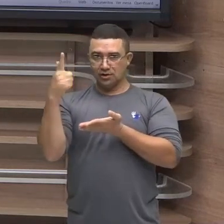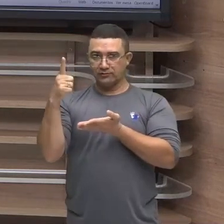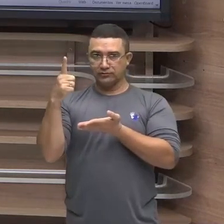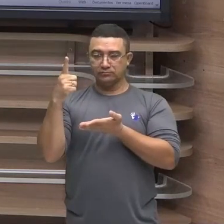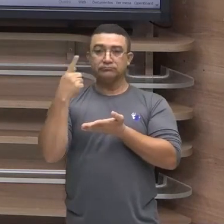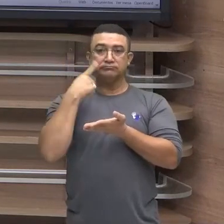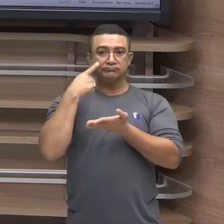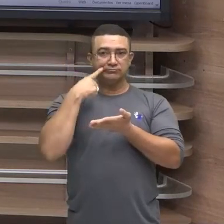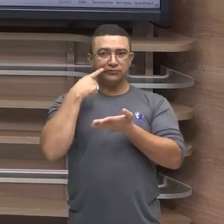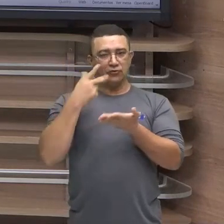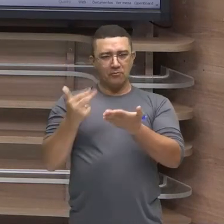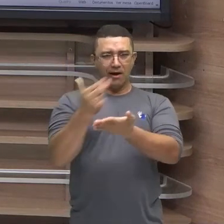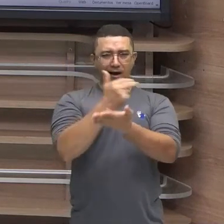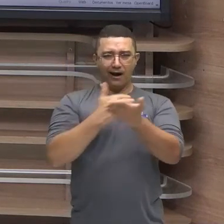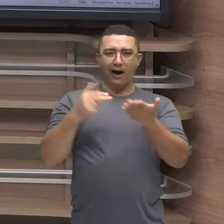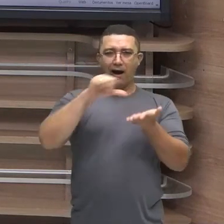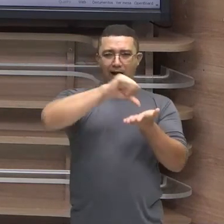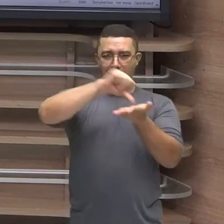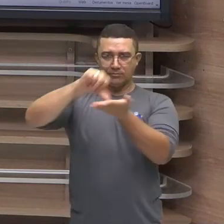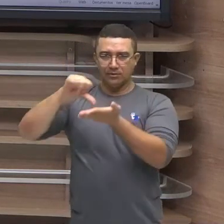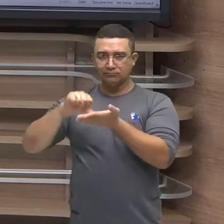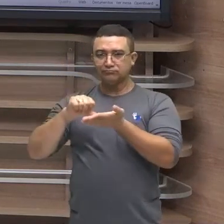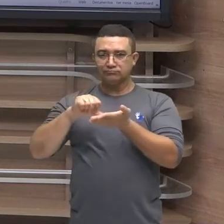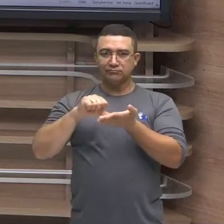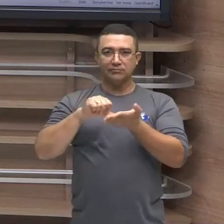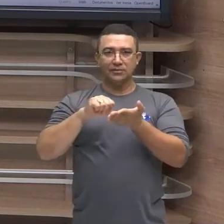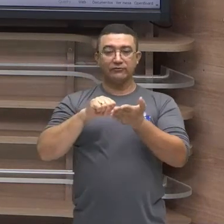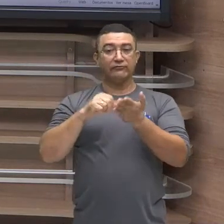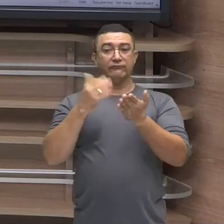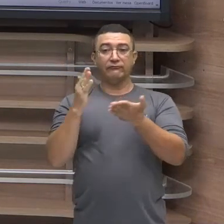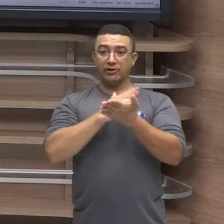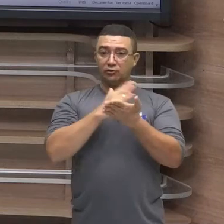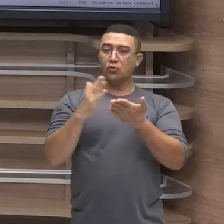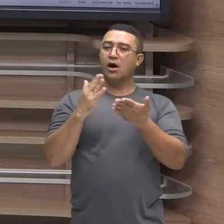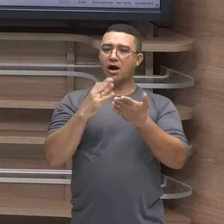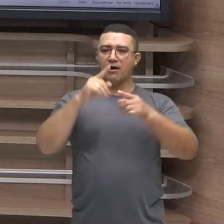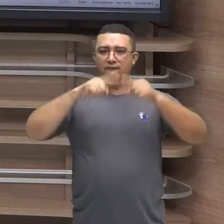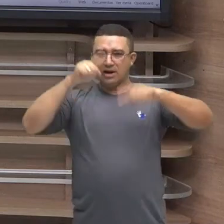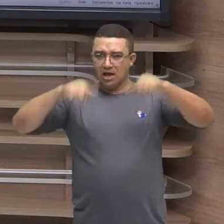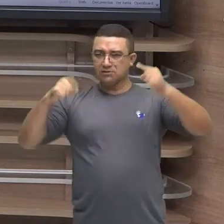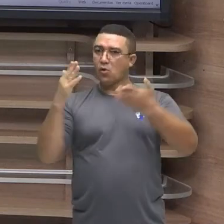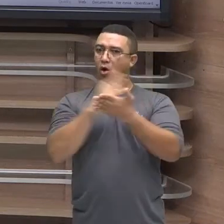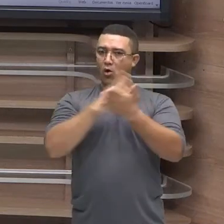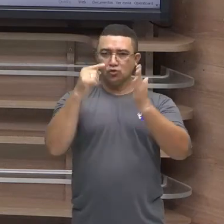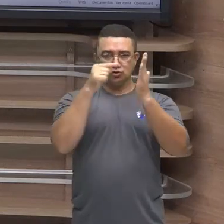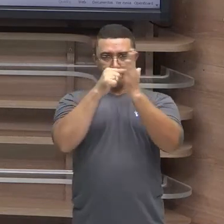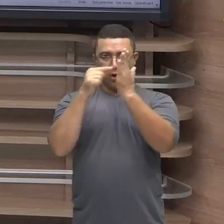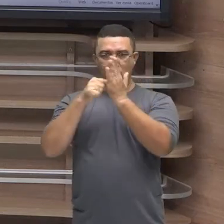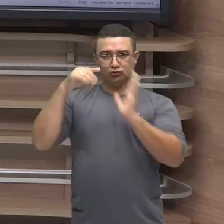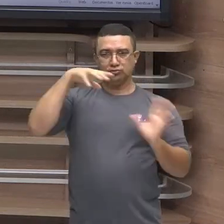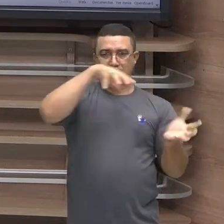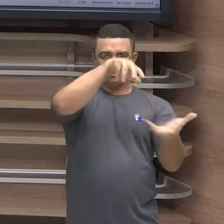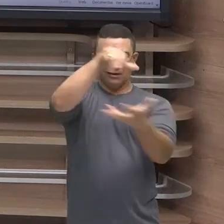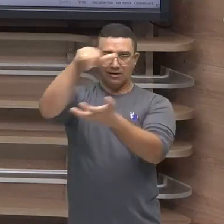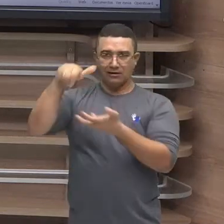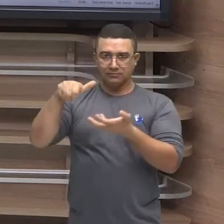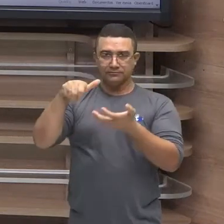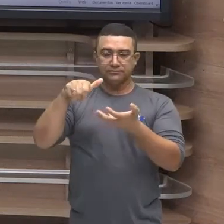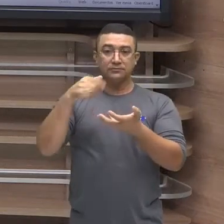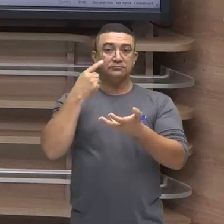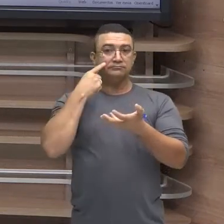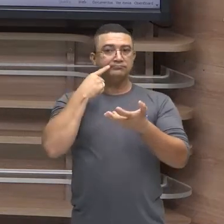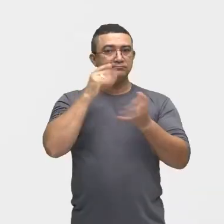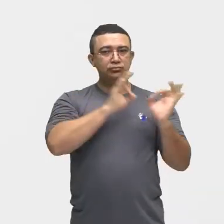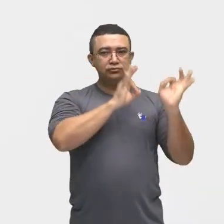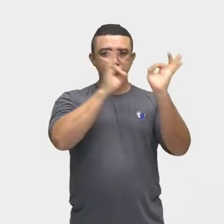no mapinha, observando a coordenada de alguns pontos aí na superfície da Terra, né? Então vamos observar